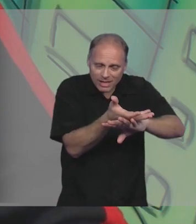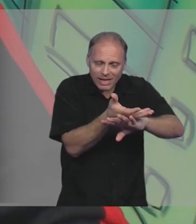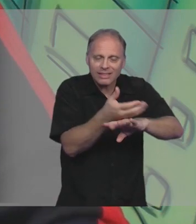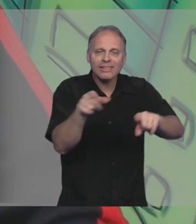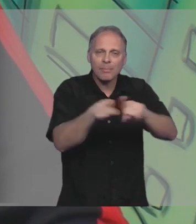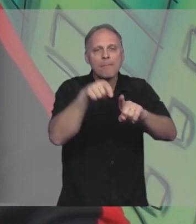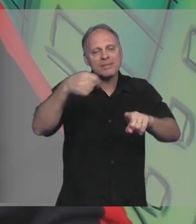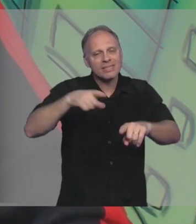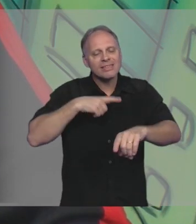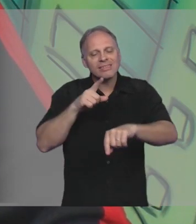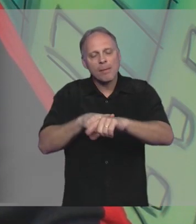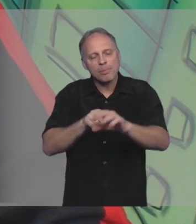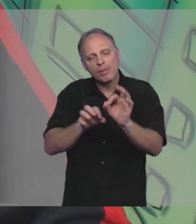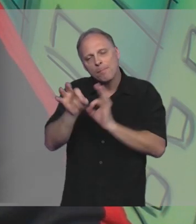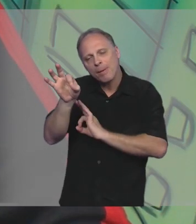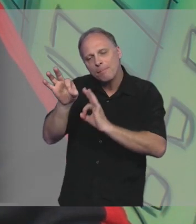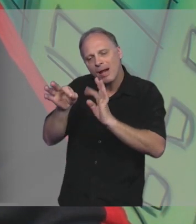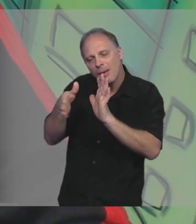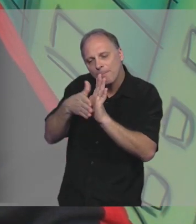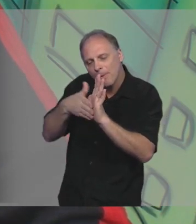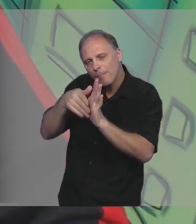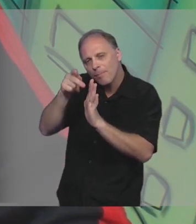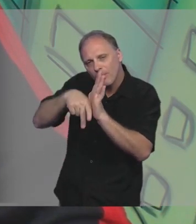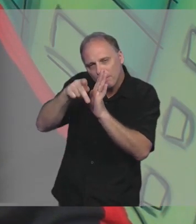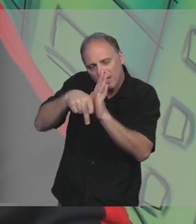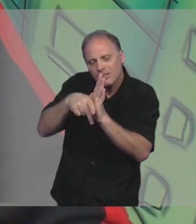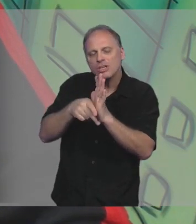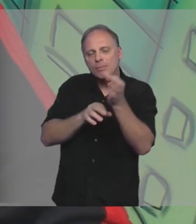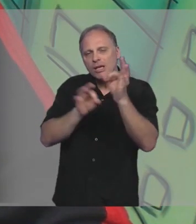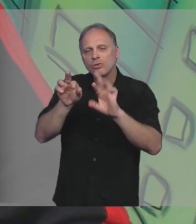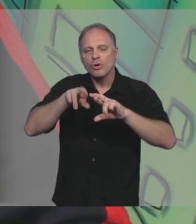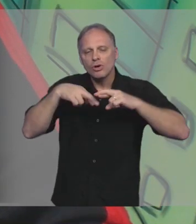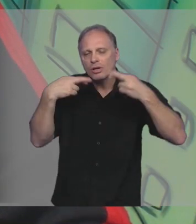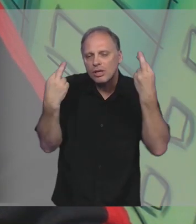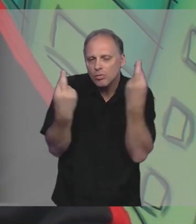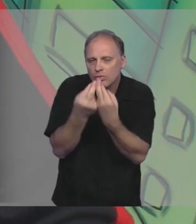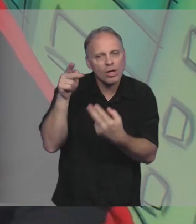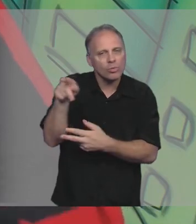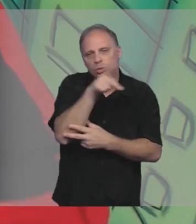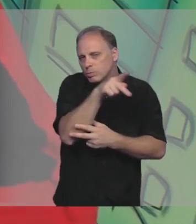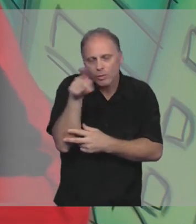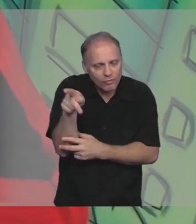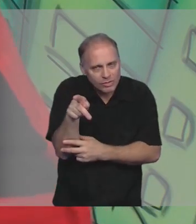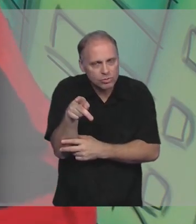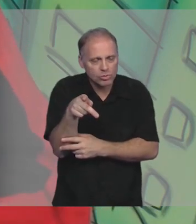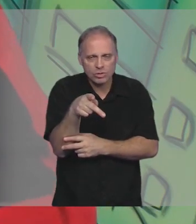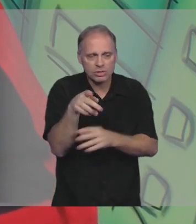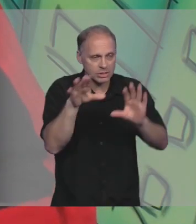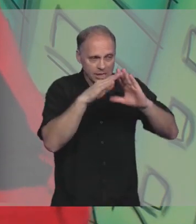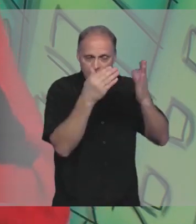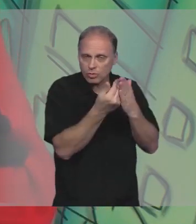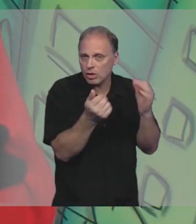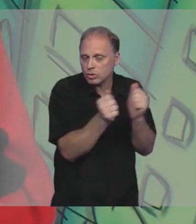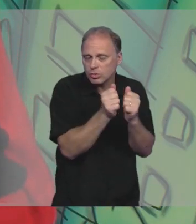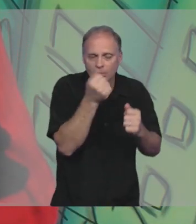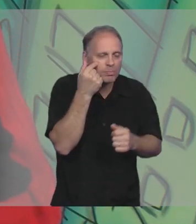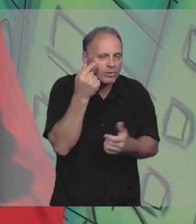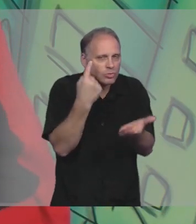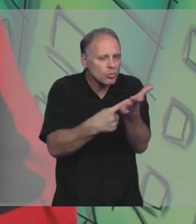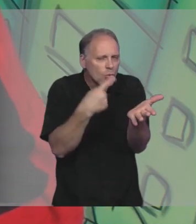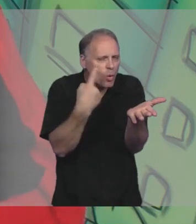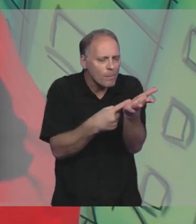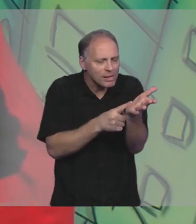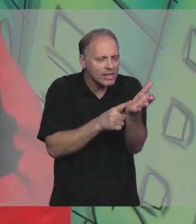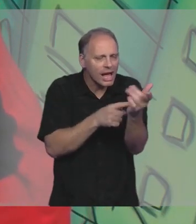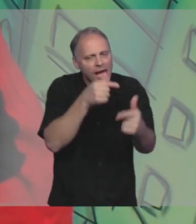tempo de planejamento nas escolas, tempo de reunião entre os professores, para que eles possam planejar essa ação